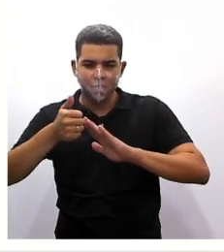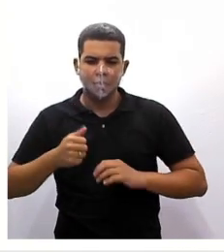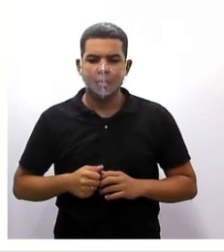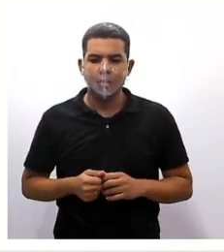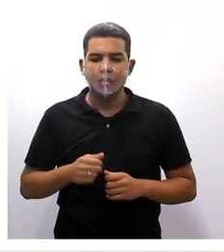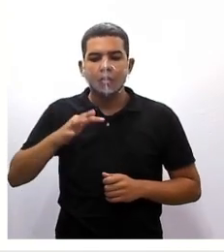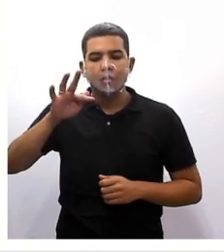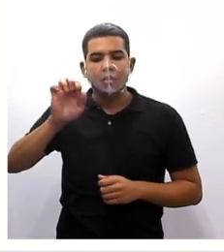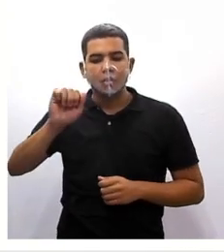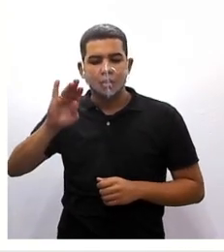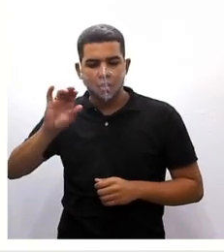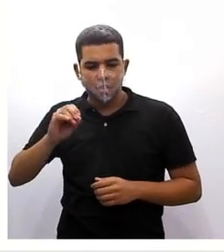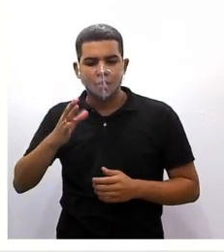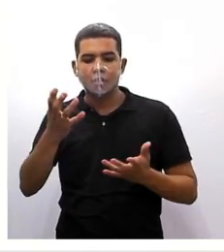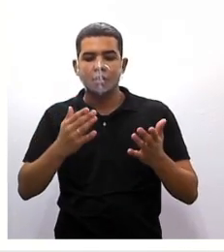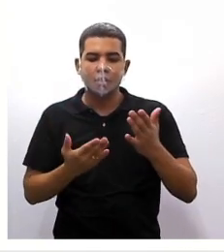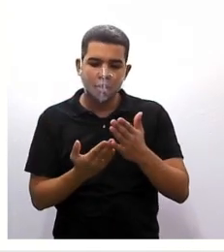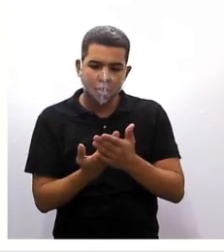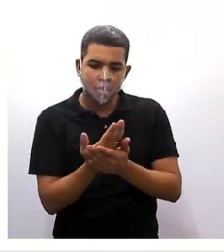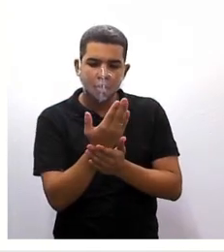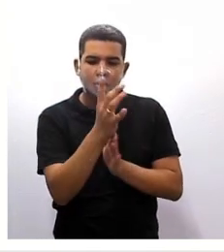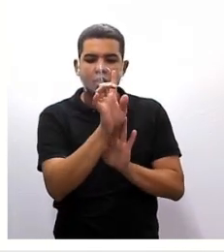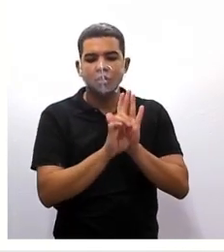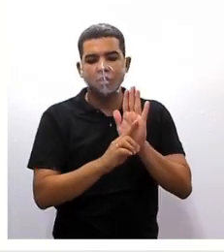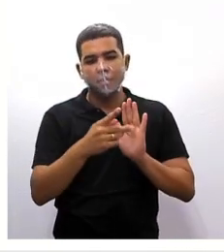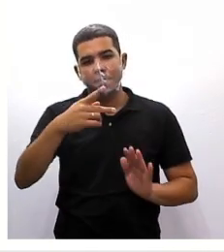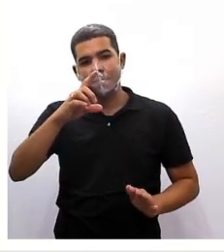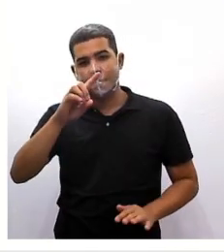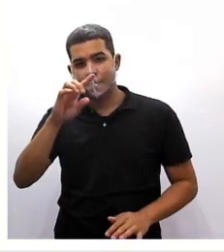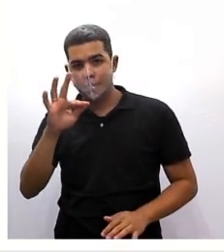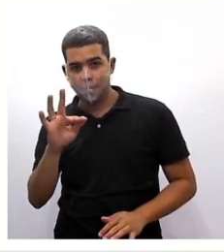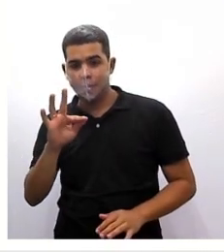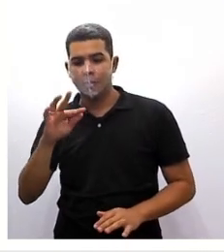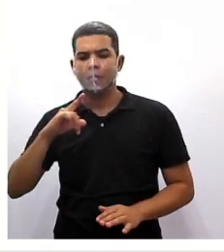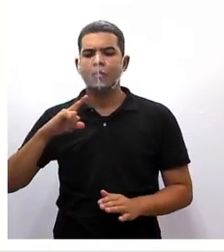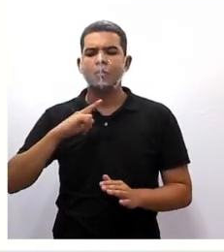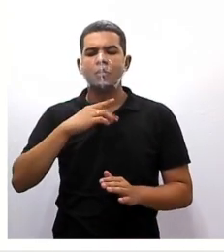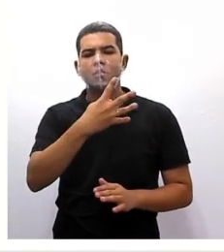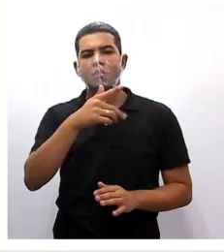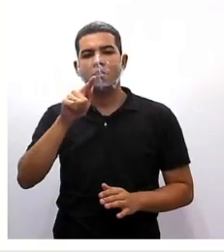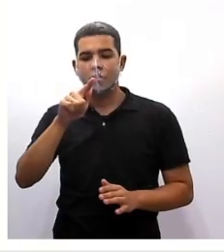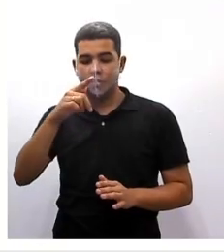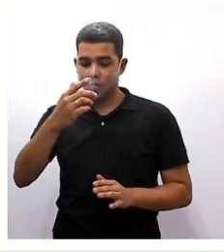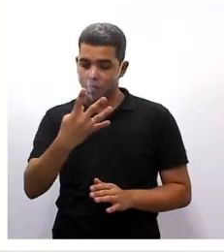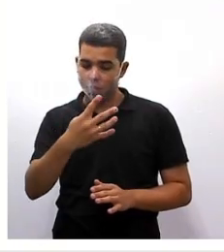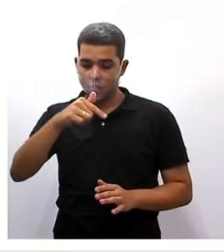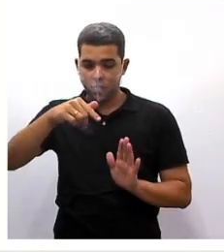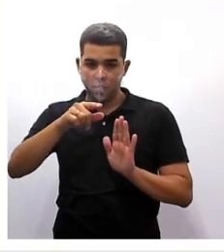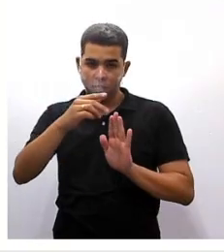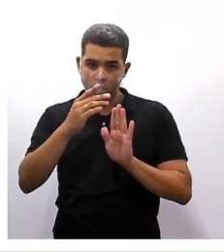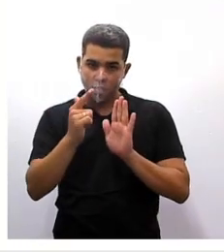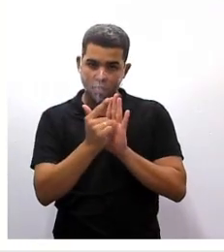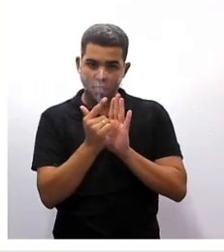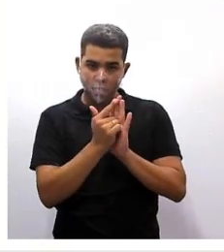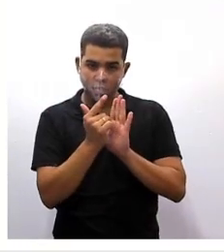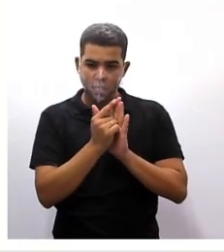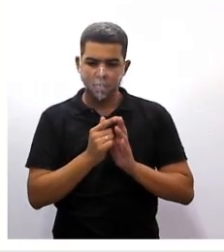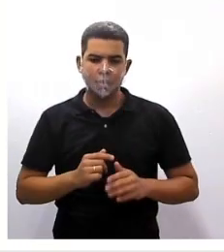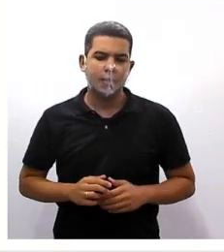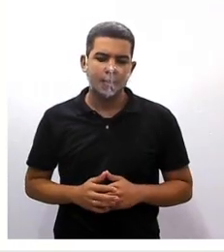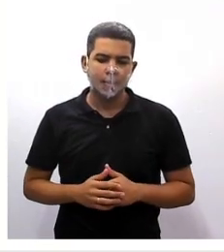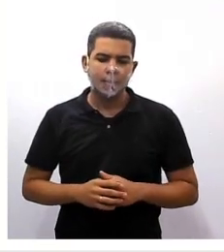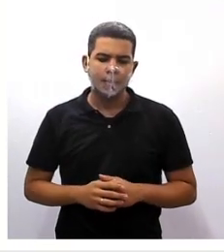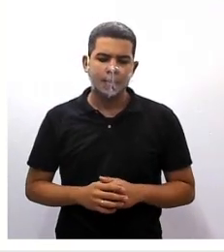imprimir um documento em PDF que tem 47 páginas. Pense aí nessa questão.